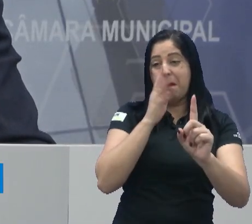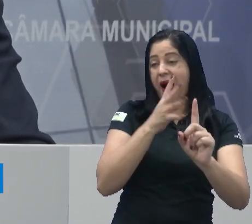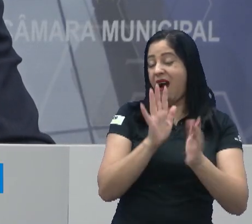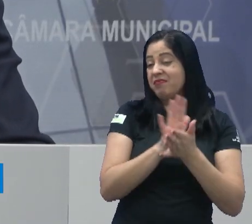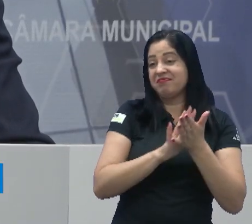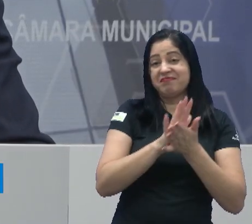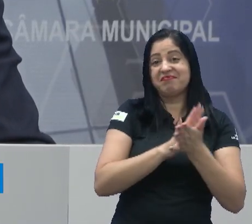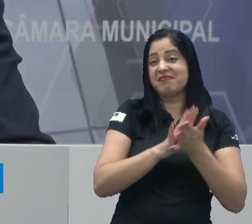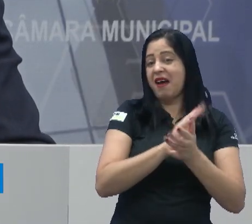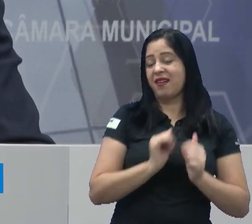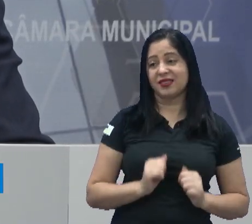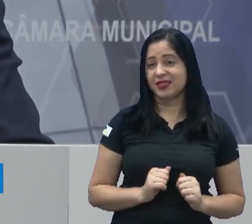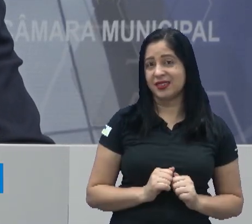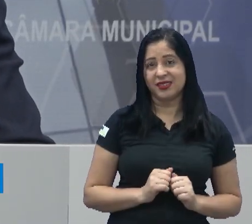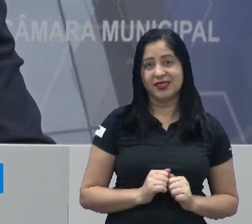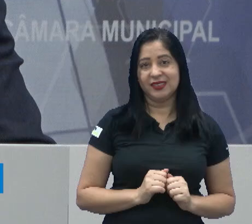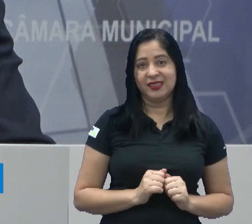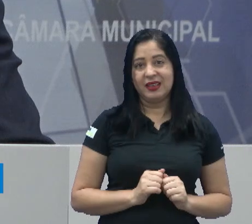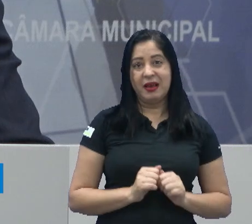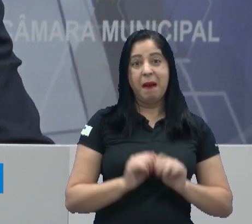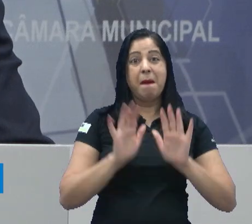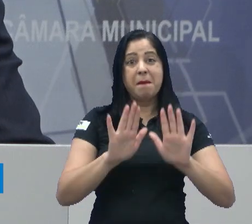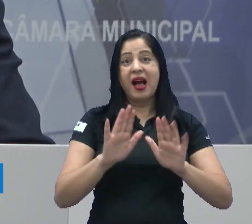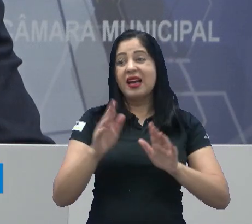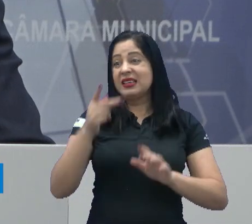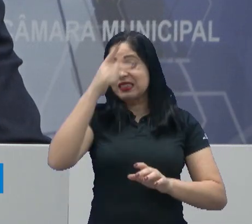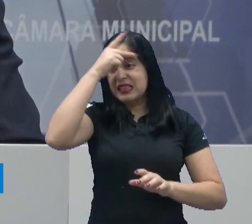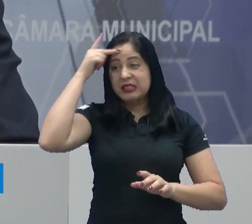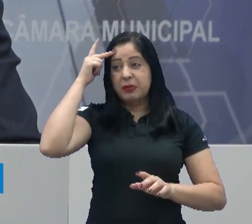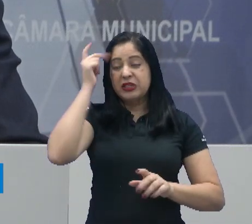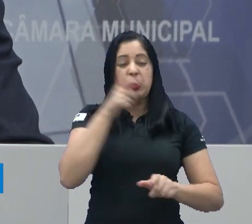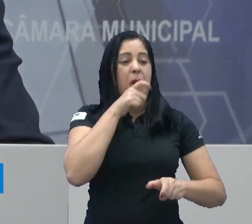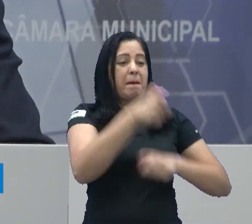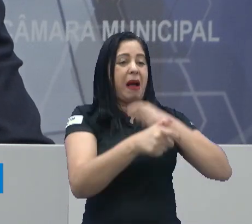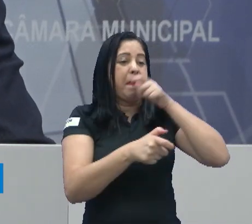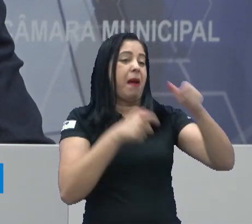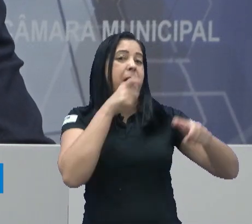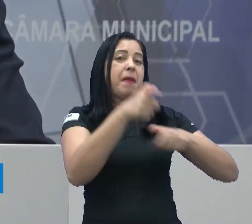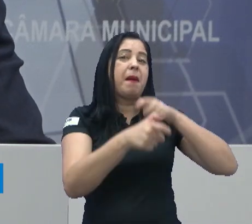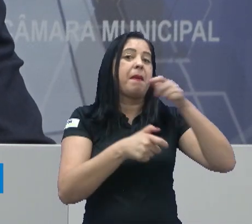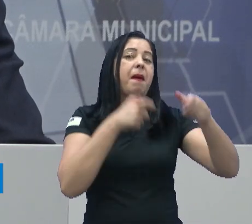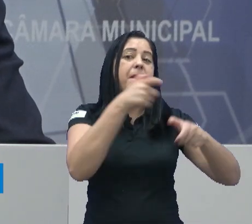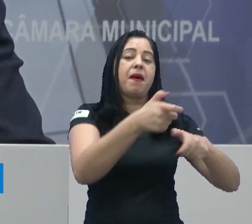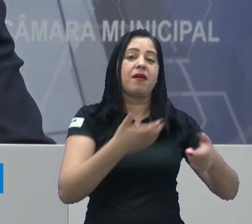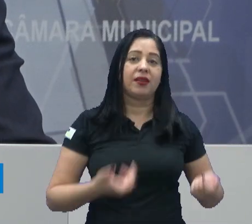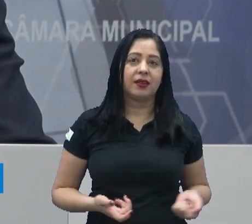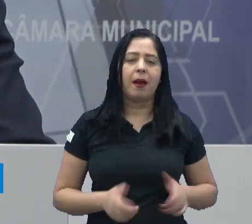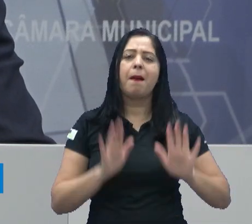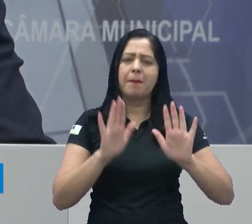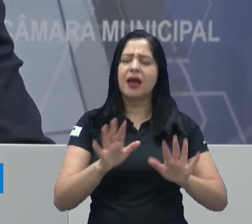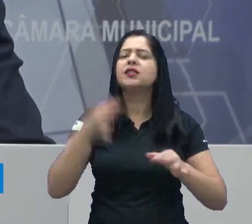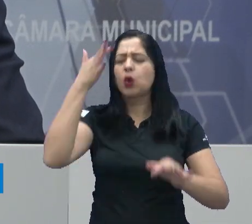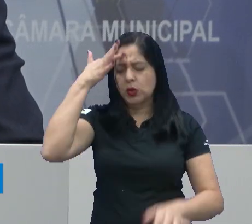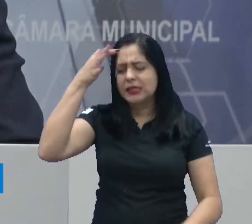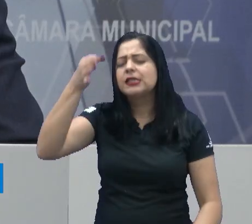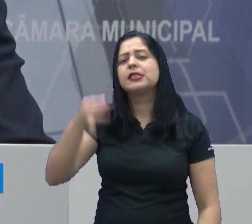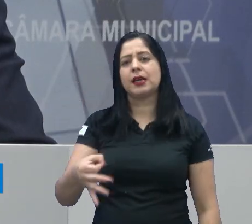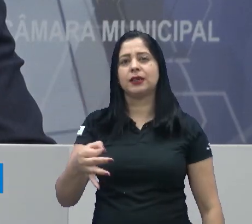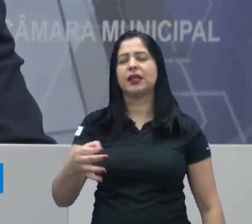uma perseguição política que estão fazendo com o presidente Bolsonaro. Eu tenho certeza que Deus vai